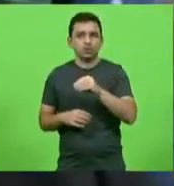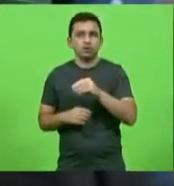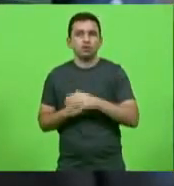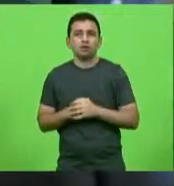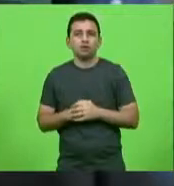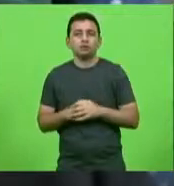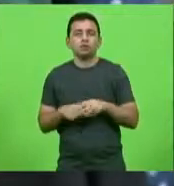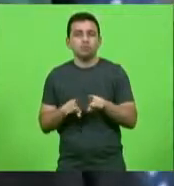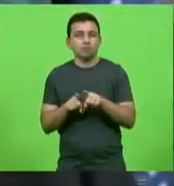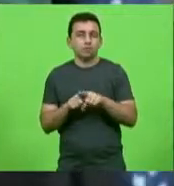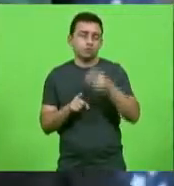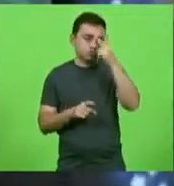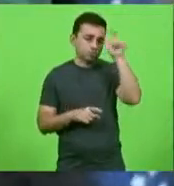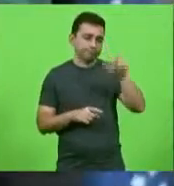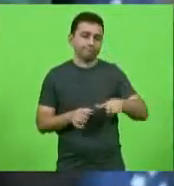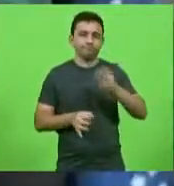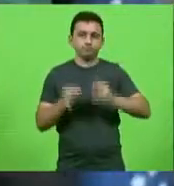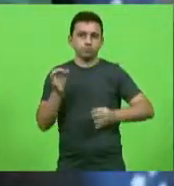quiçá pelo julgador.